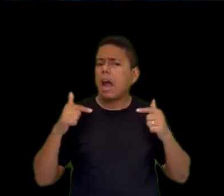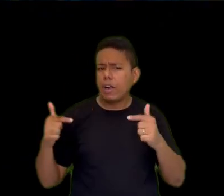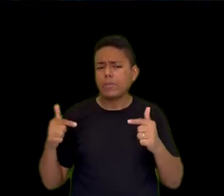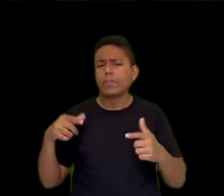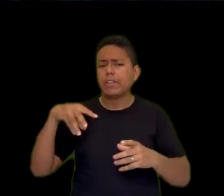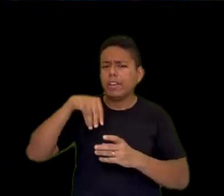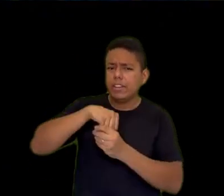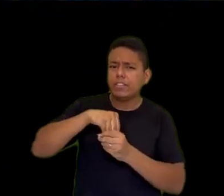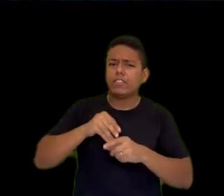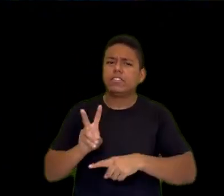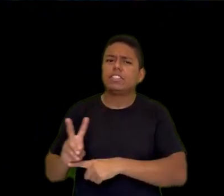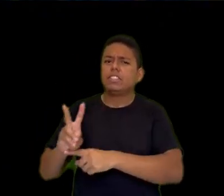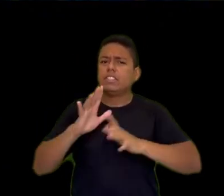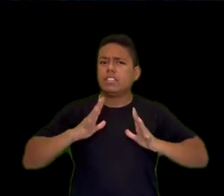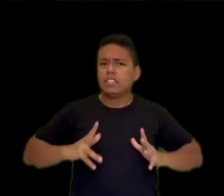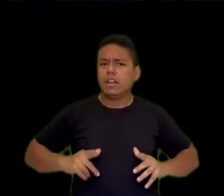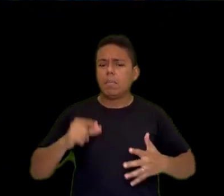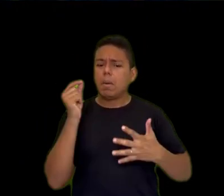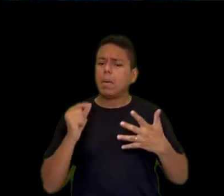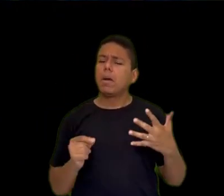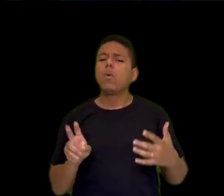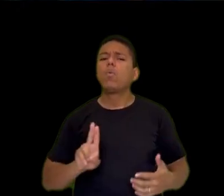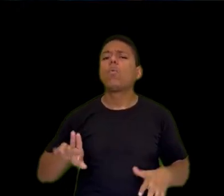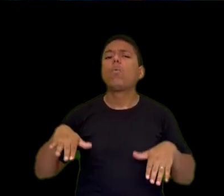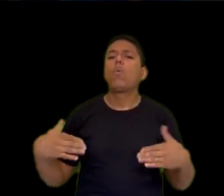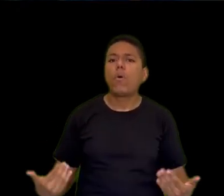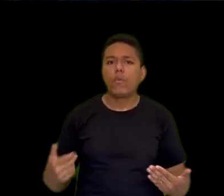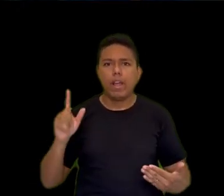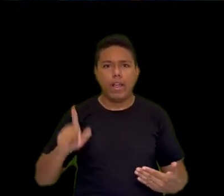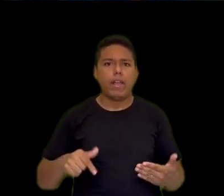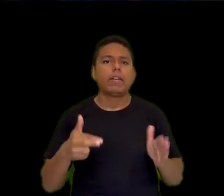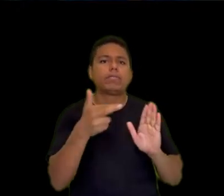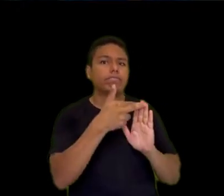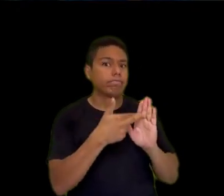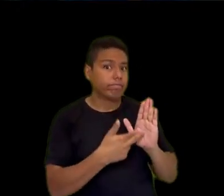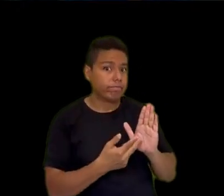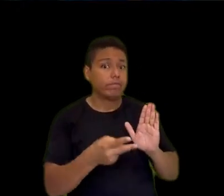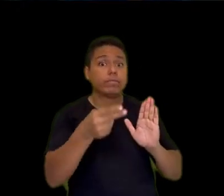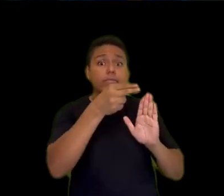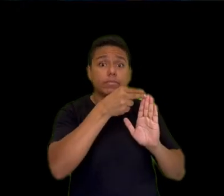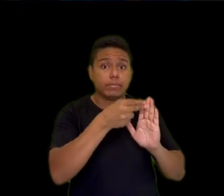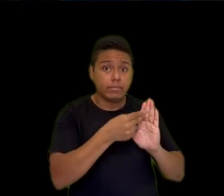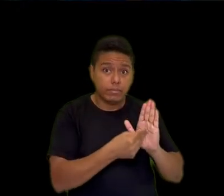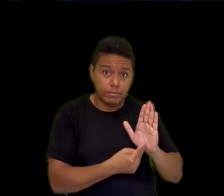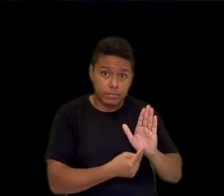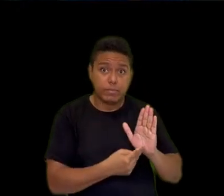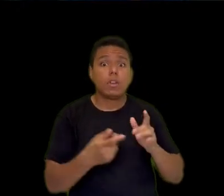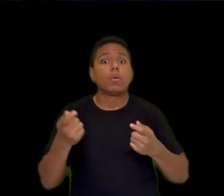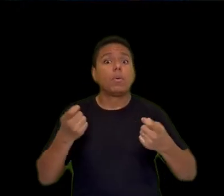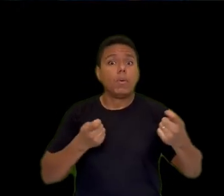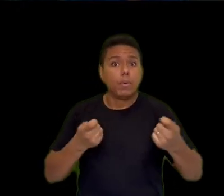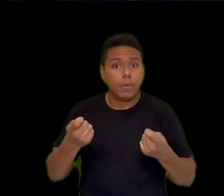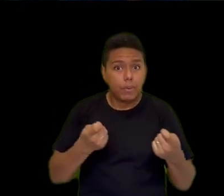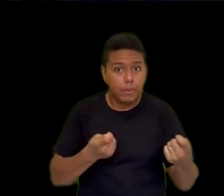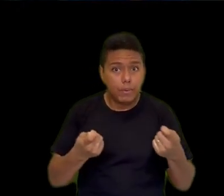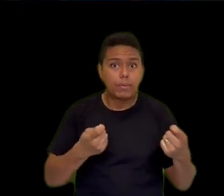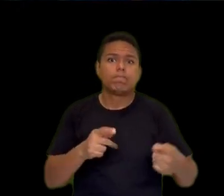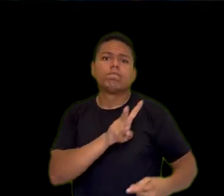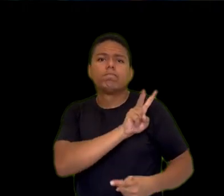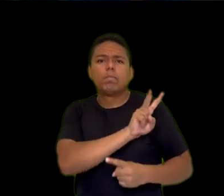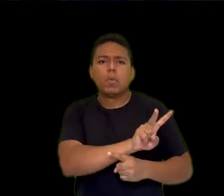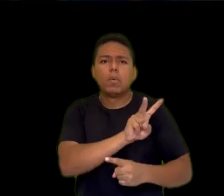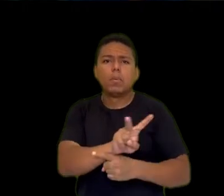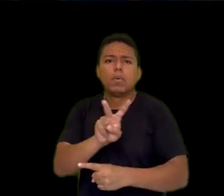Regulação, normatização, controle, monitoramento, fiscalização e inspeção sanitária